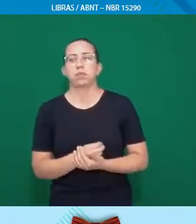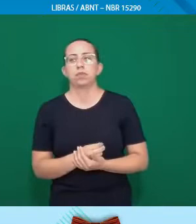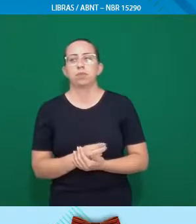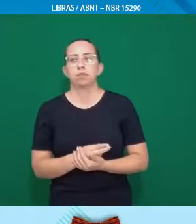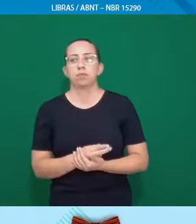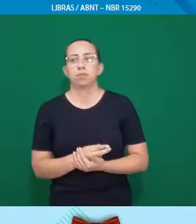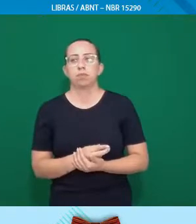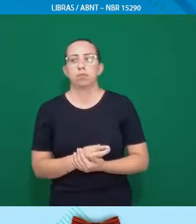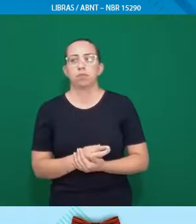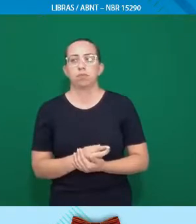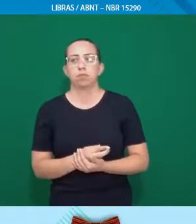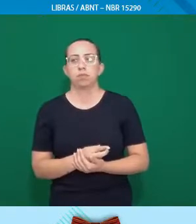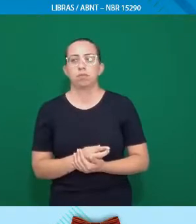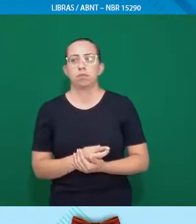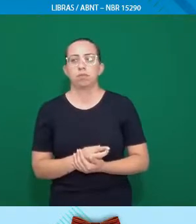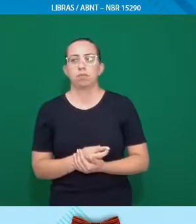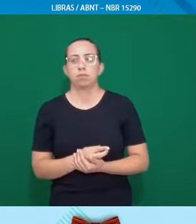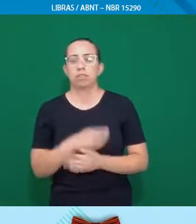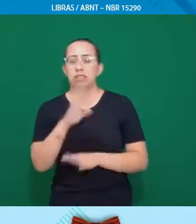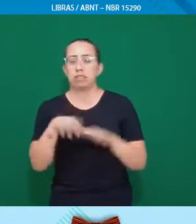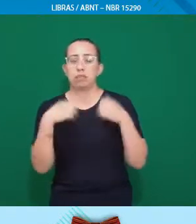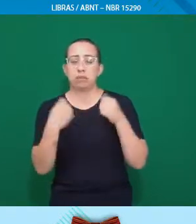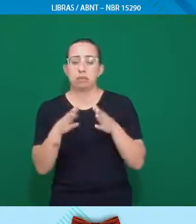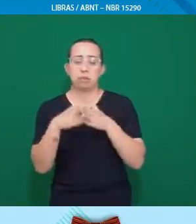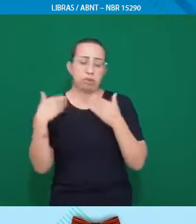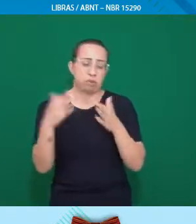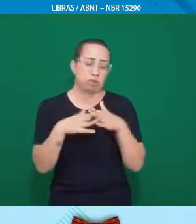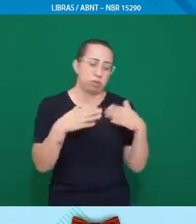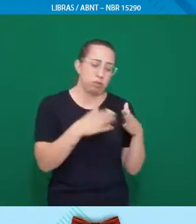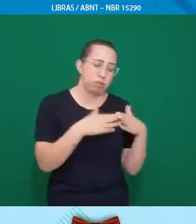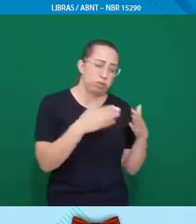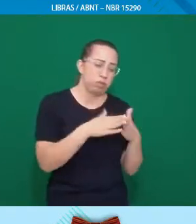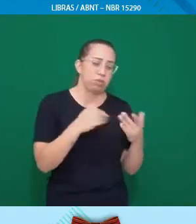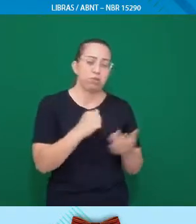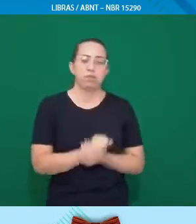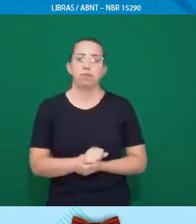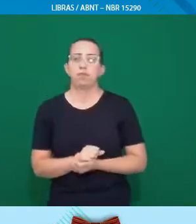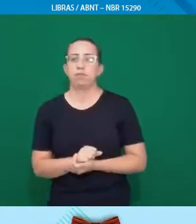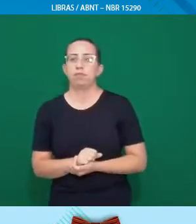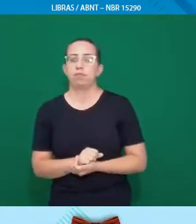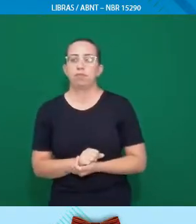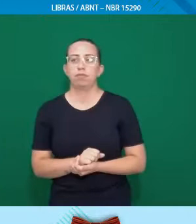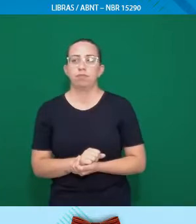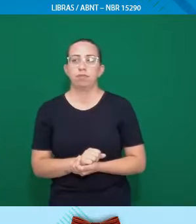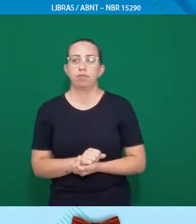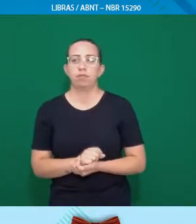tu vai para o senhor fazer as placas tem que me entregar os estados do teu bolso se sentir o